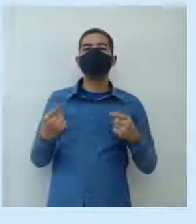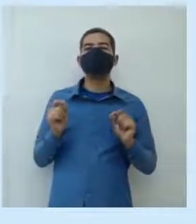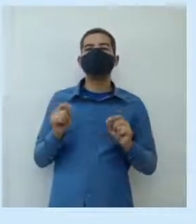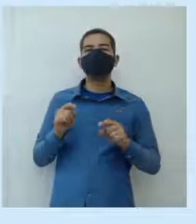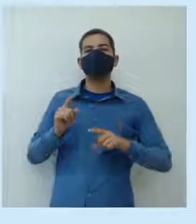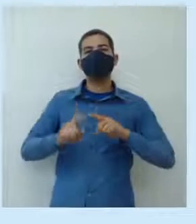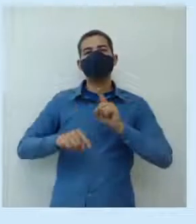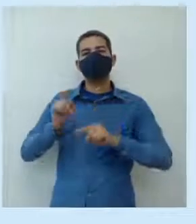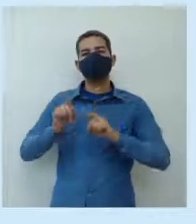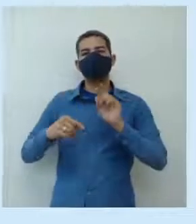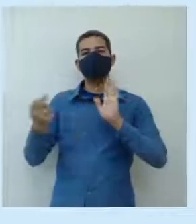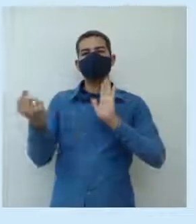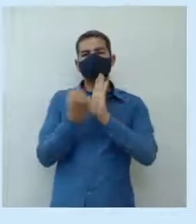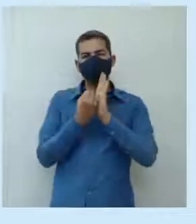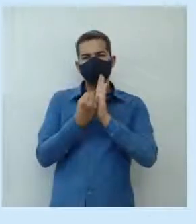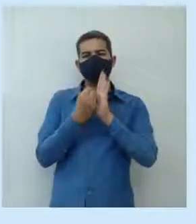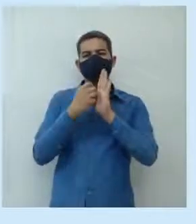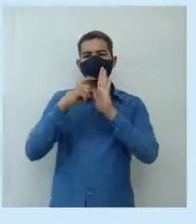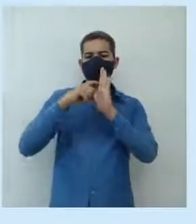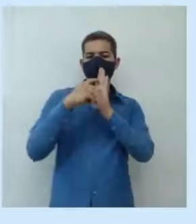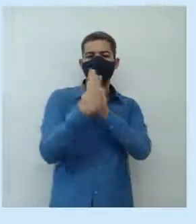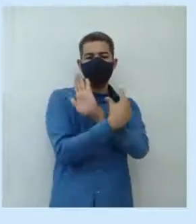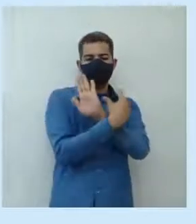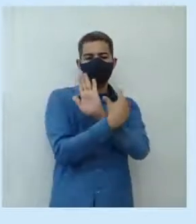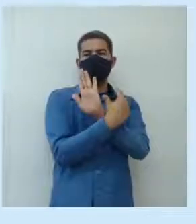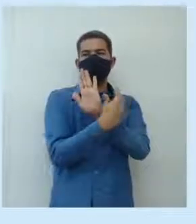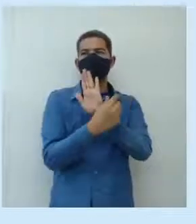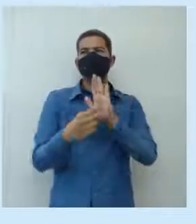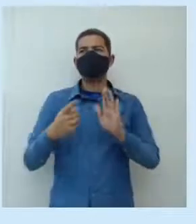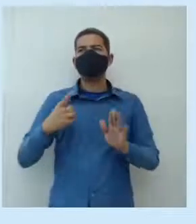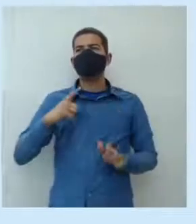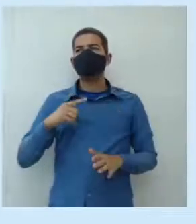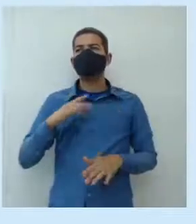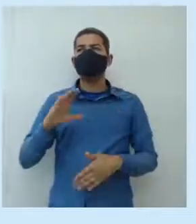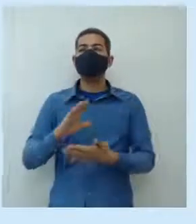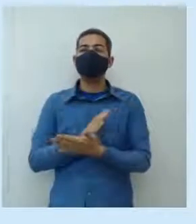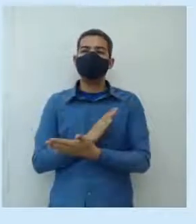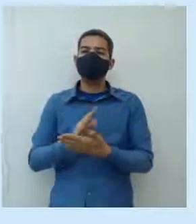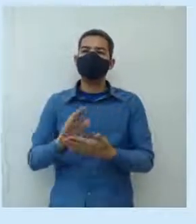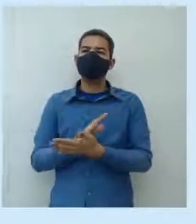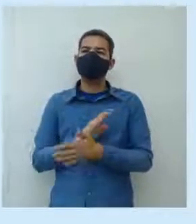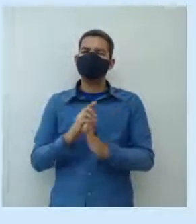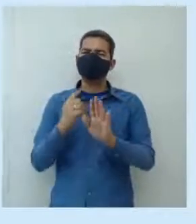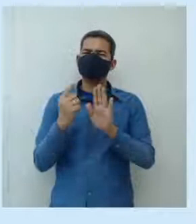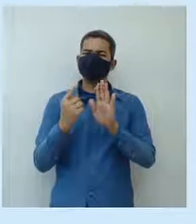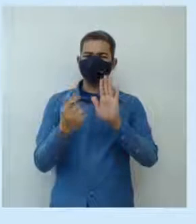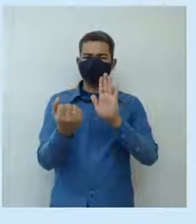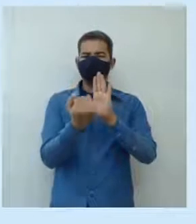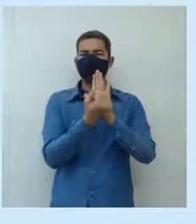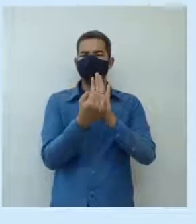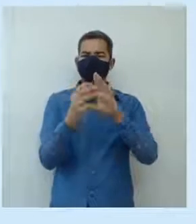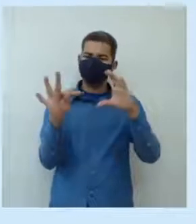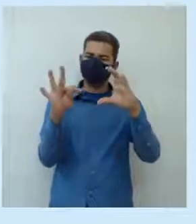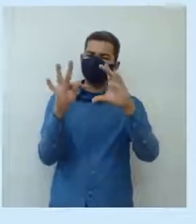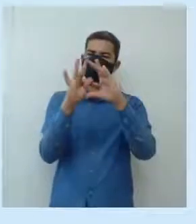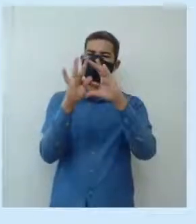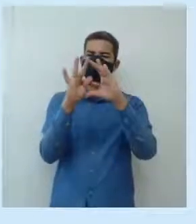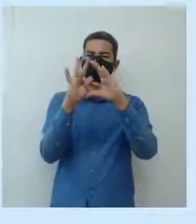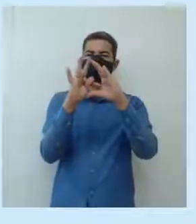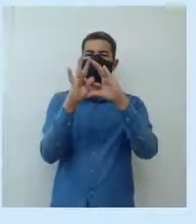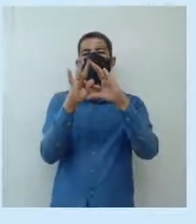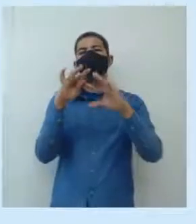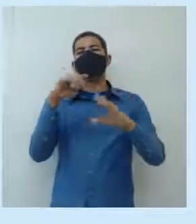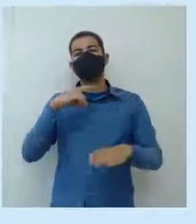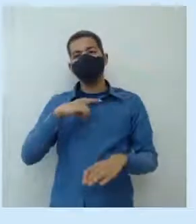produtos sejam identificados, rotulados. Então a gente tem problemas com esses rótulos também. Tá? Então esses são os argumentos